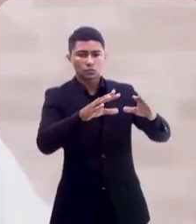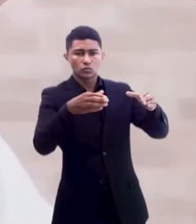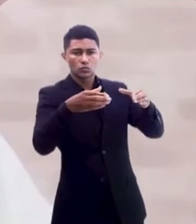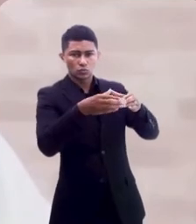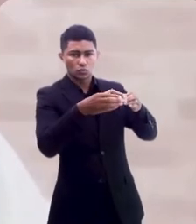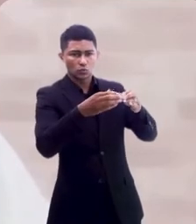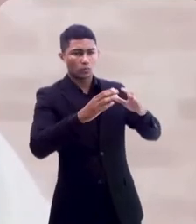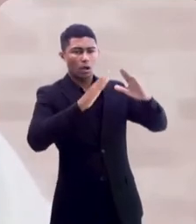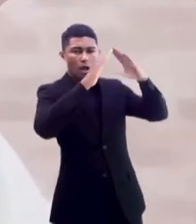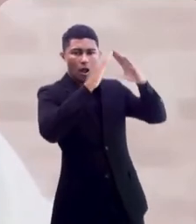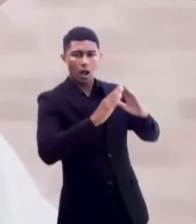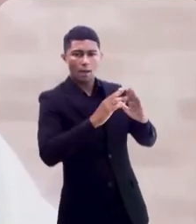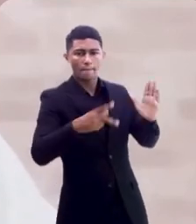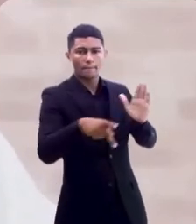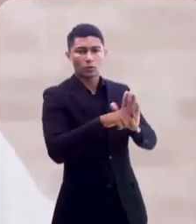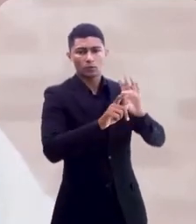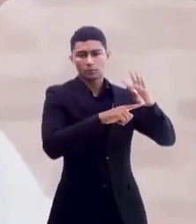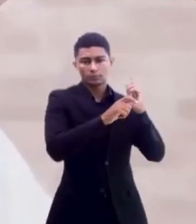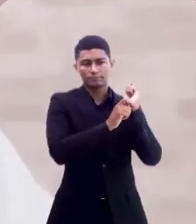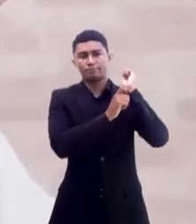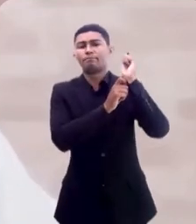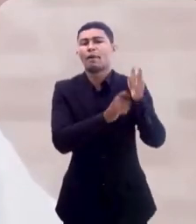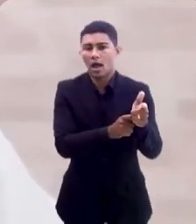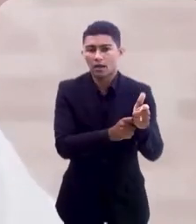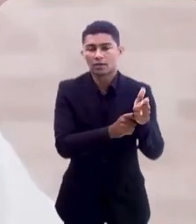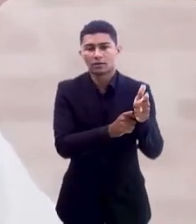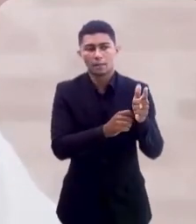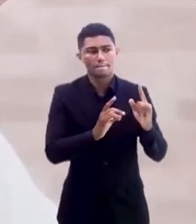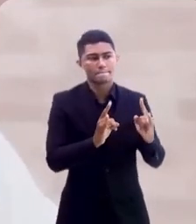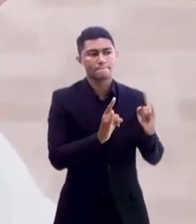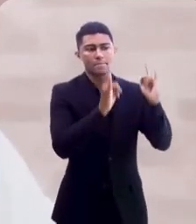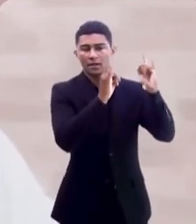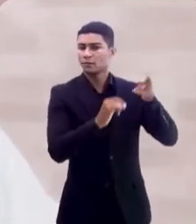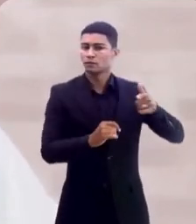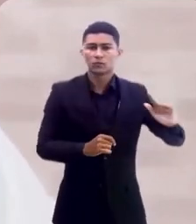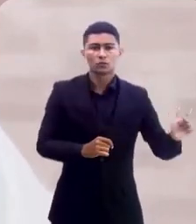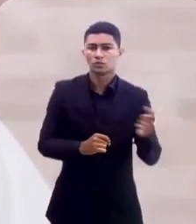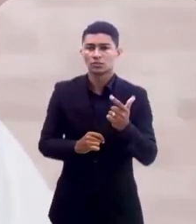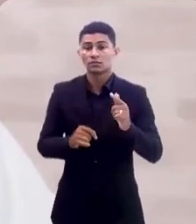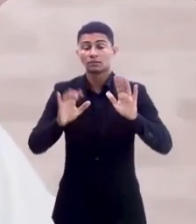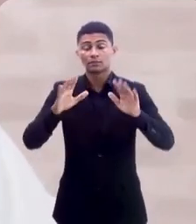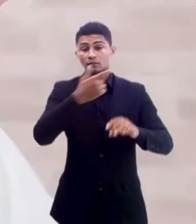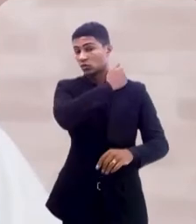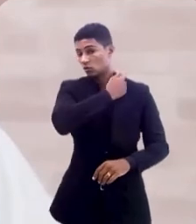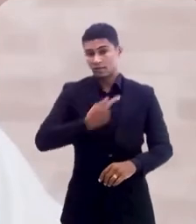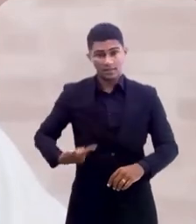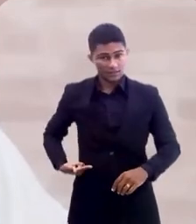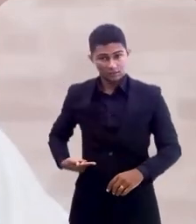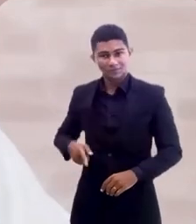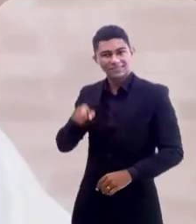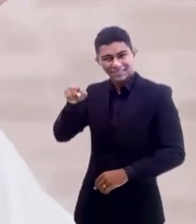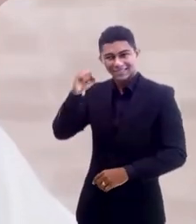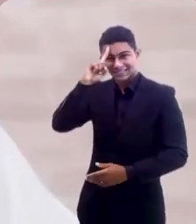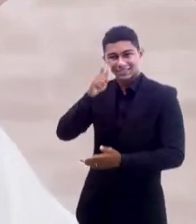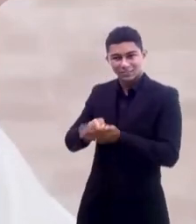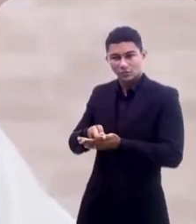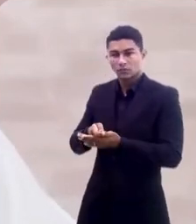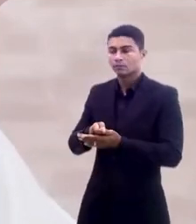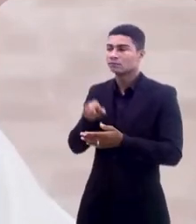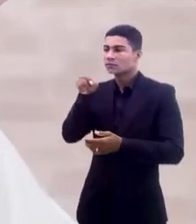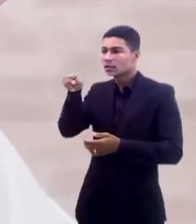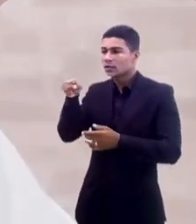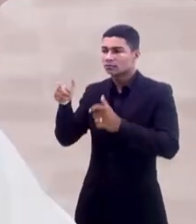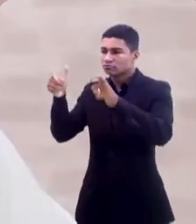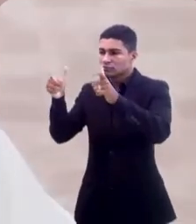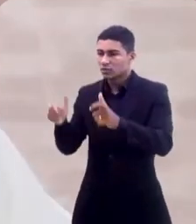terminal pesqueiro. E com a medida do senhor governador de ter desapropriado a área do estaleiro